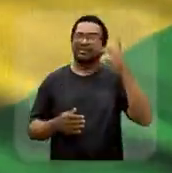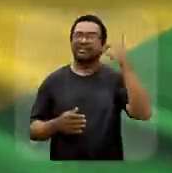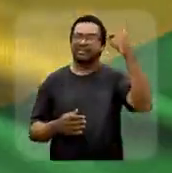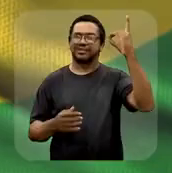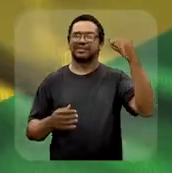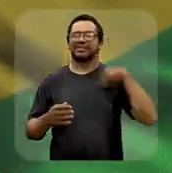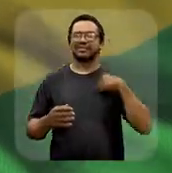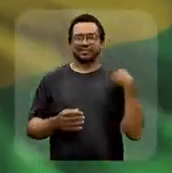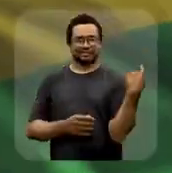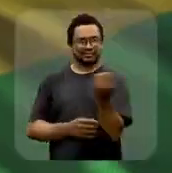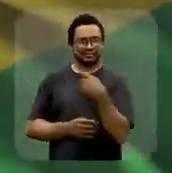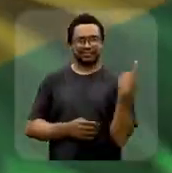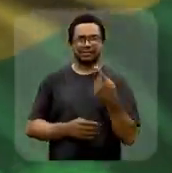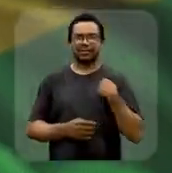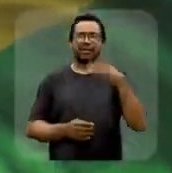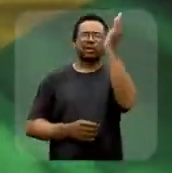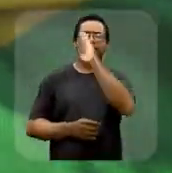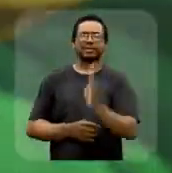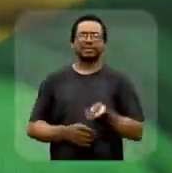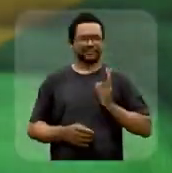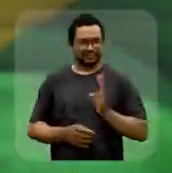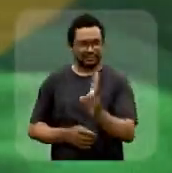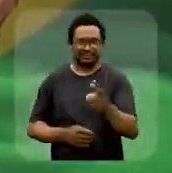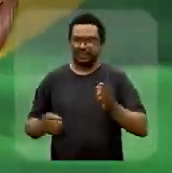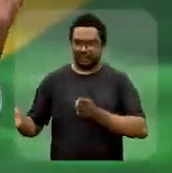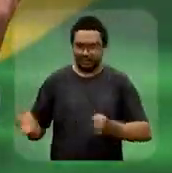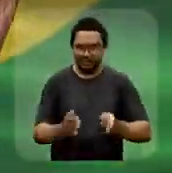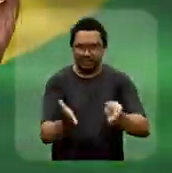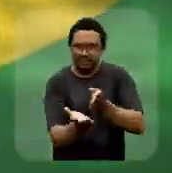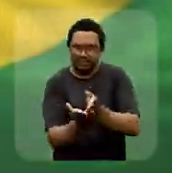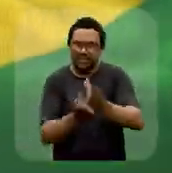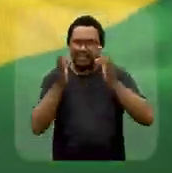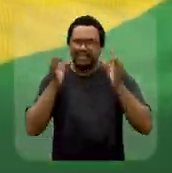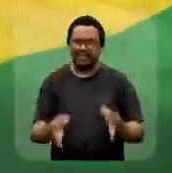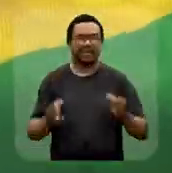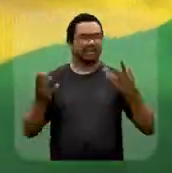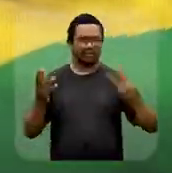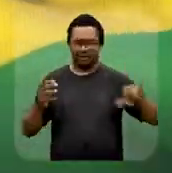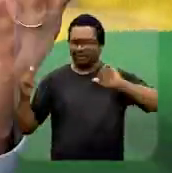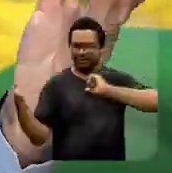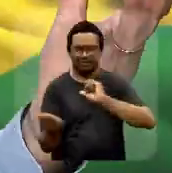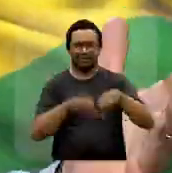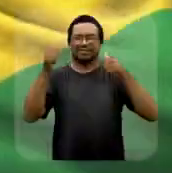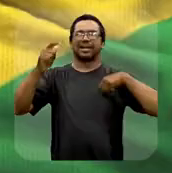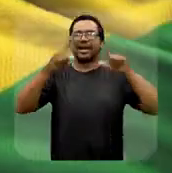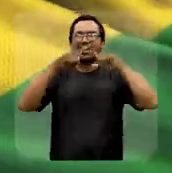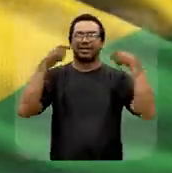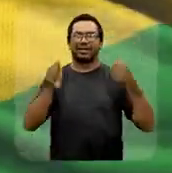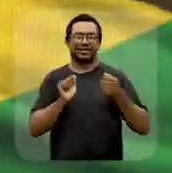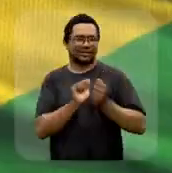em Deus e em nosso povo, o Brasil continuará seguindo no rumo certo e vamos transformar